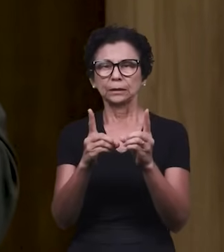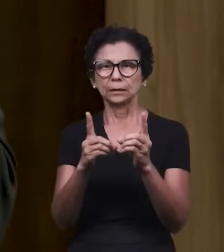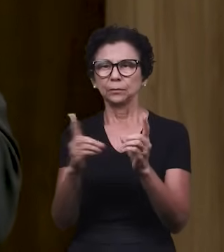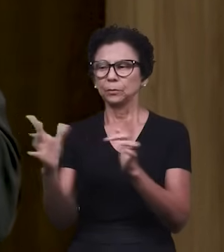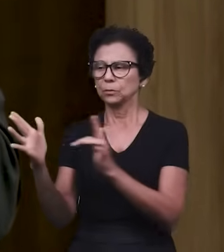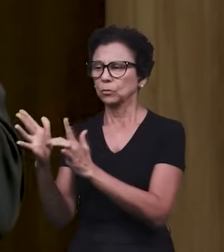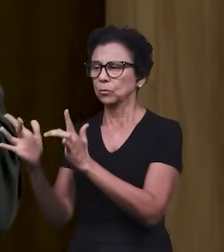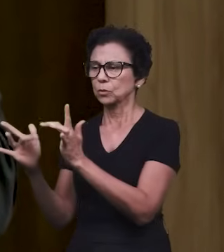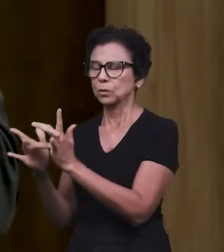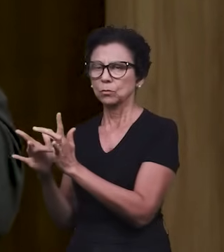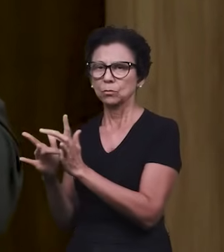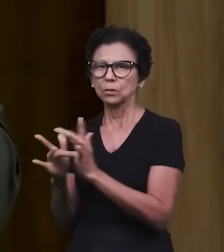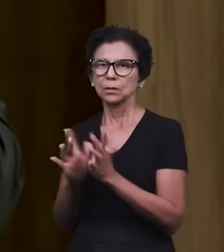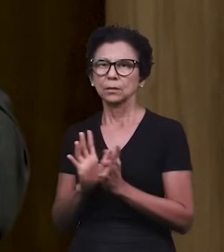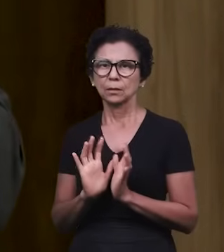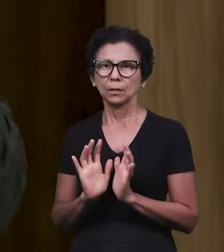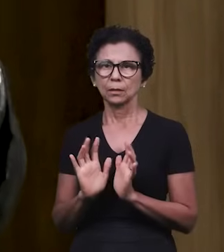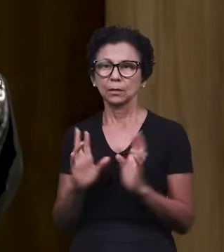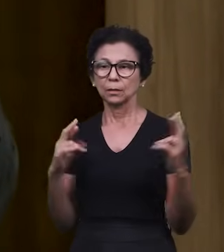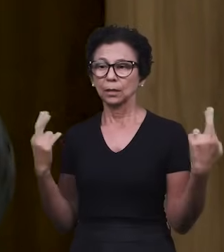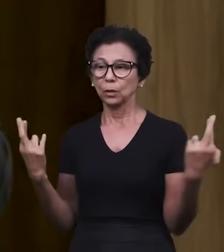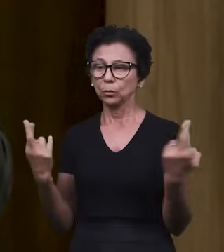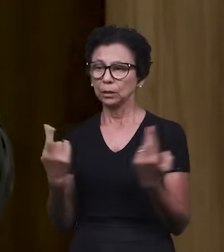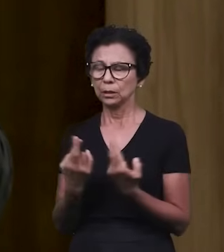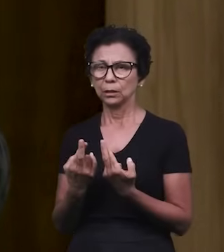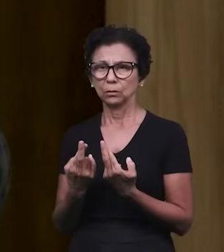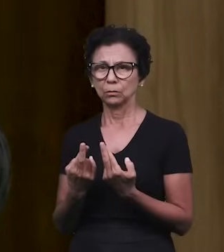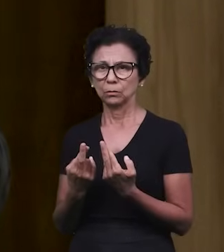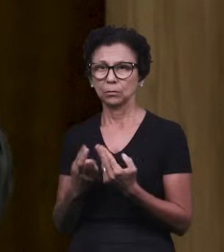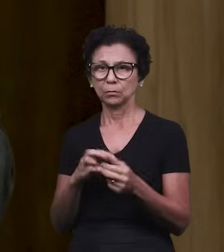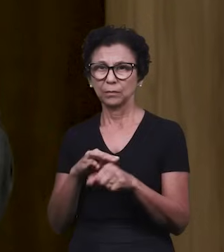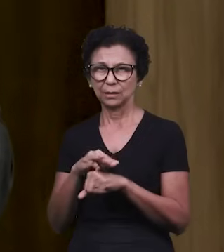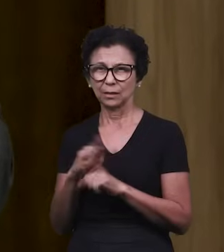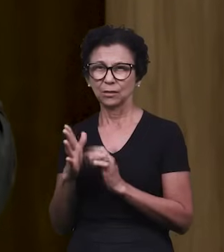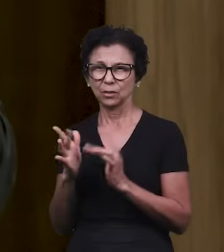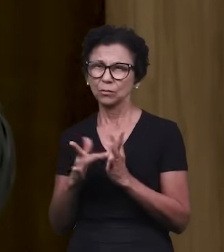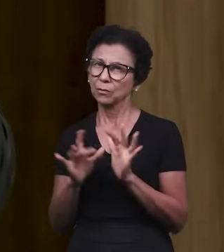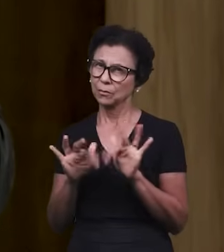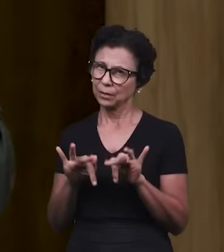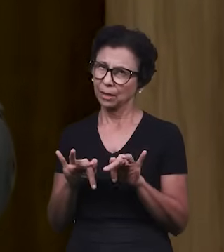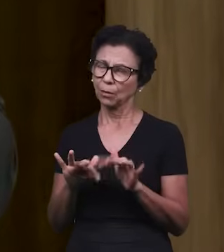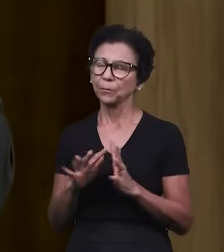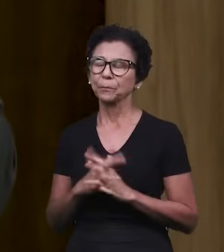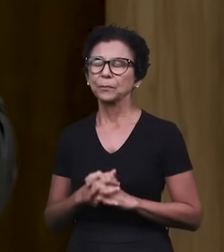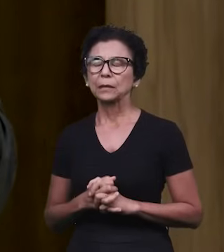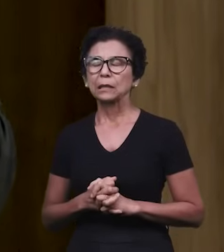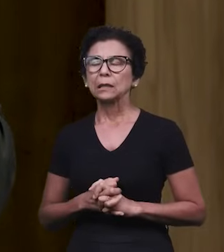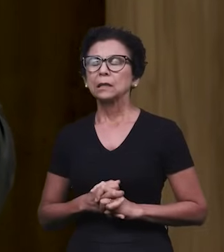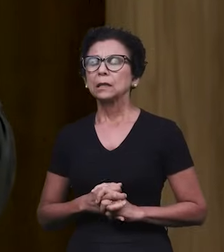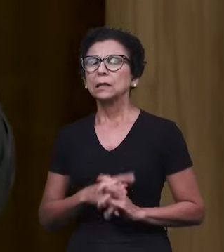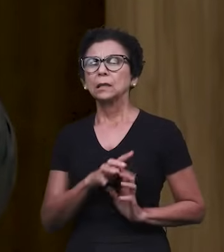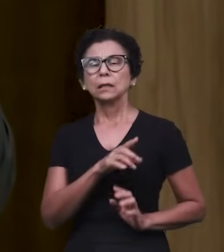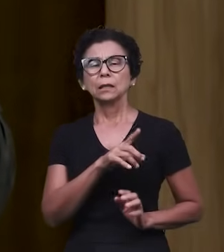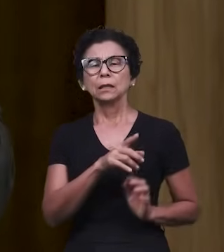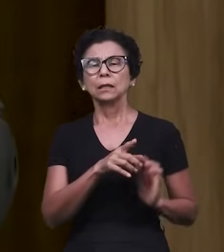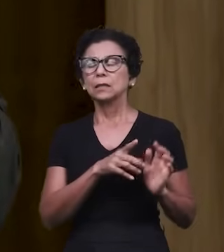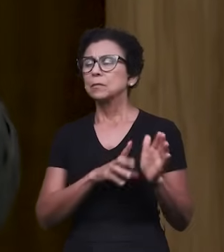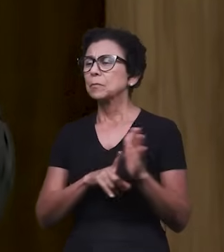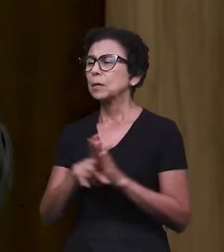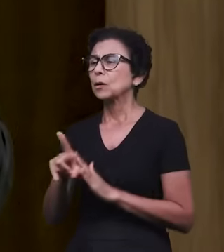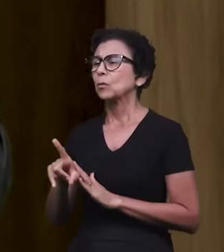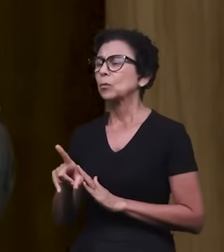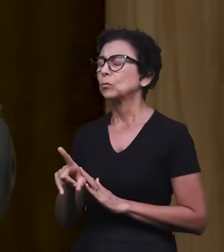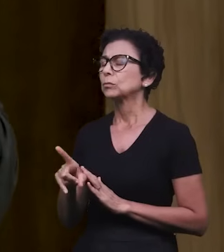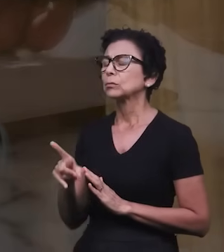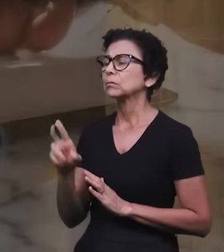já no final do ministério. Os discípulos perguntam para ele, né, quais os